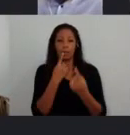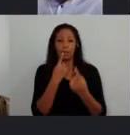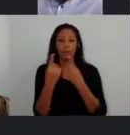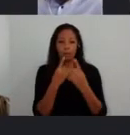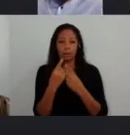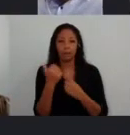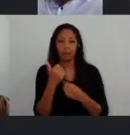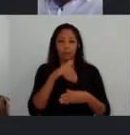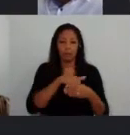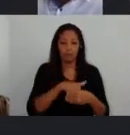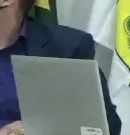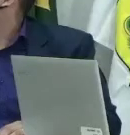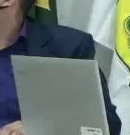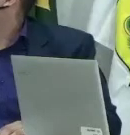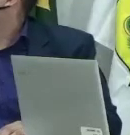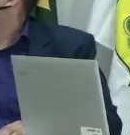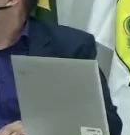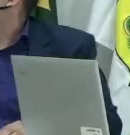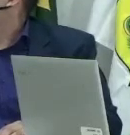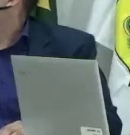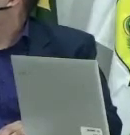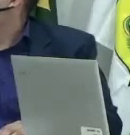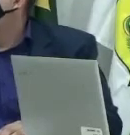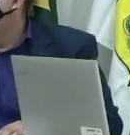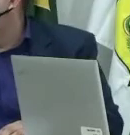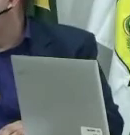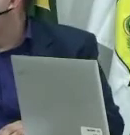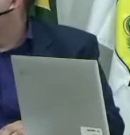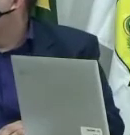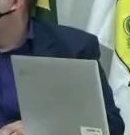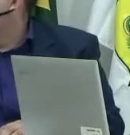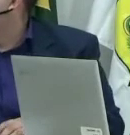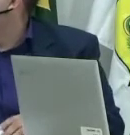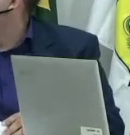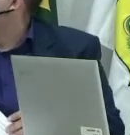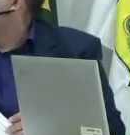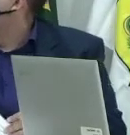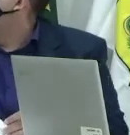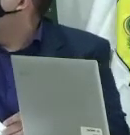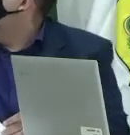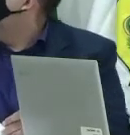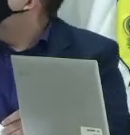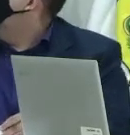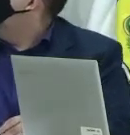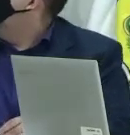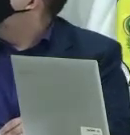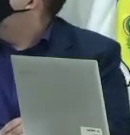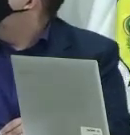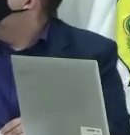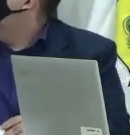requerimento legislativo. Primeiro item da pauta é a redação final número